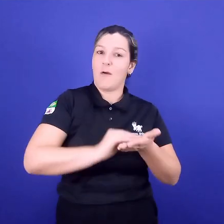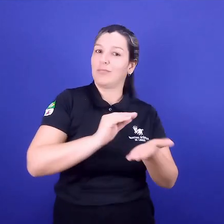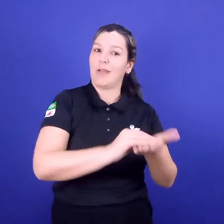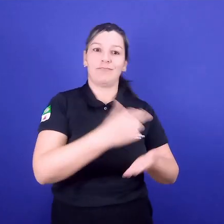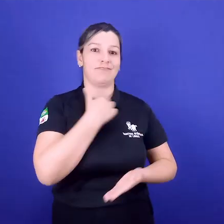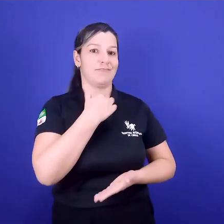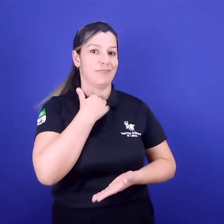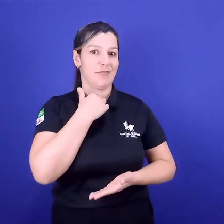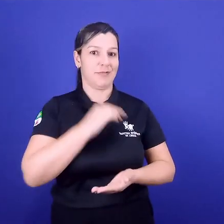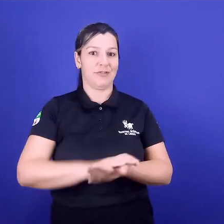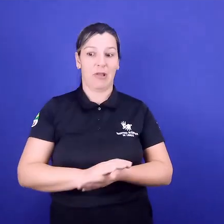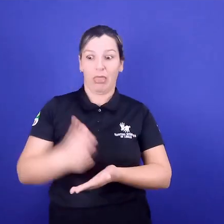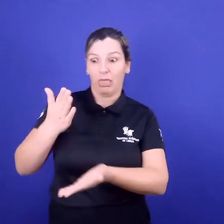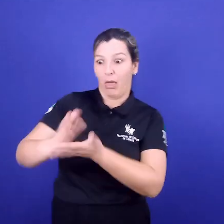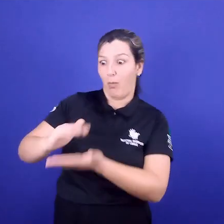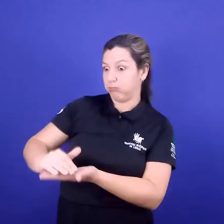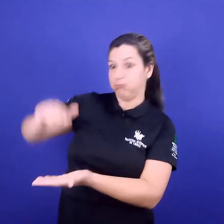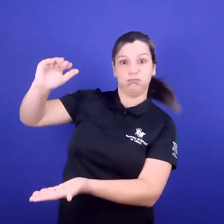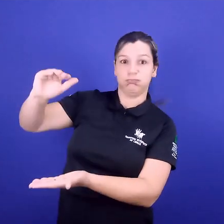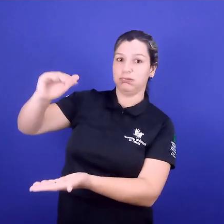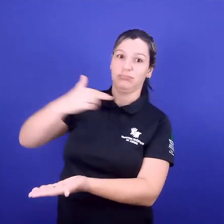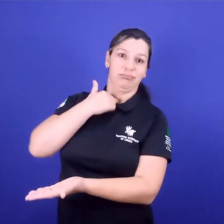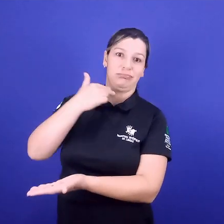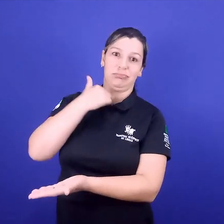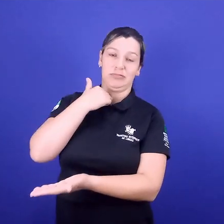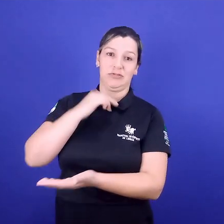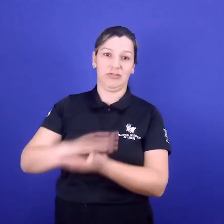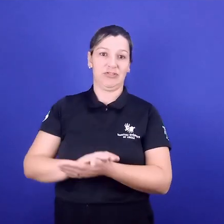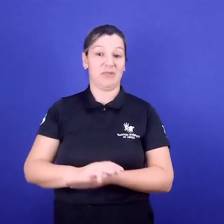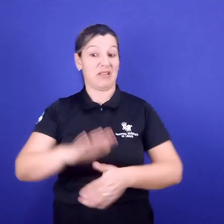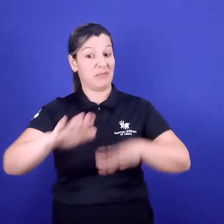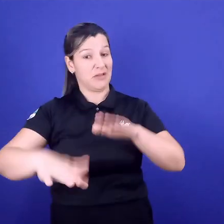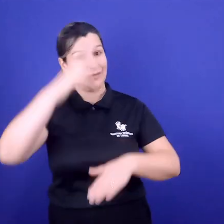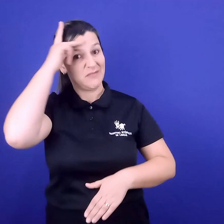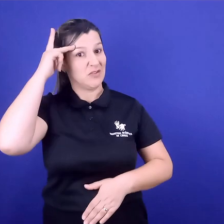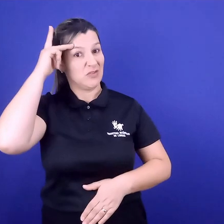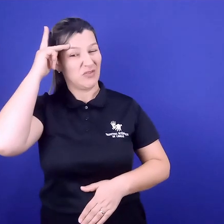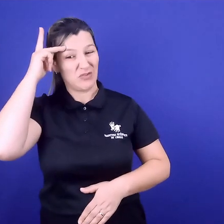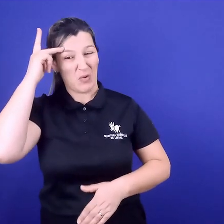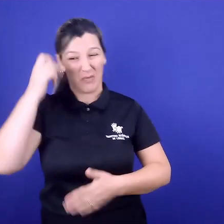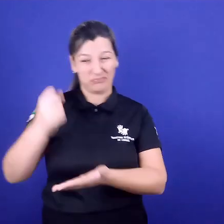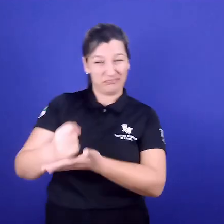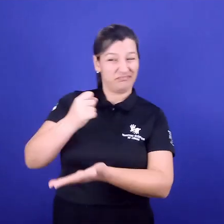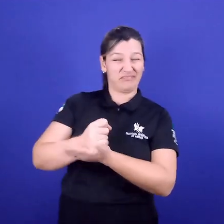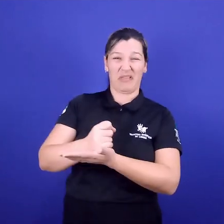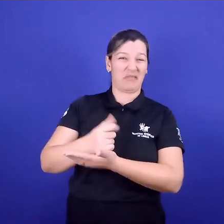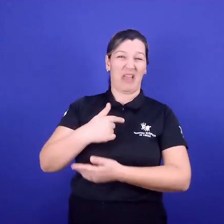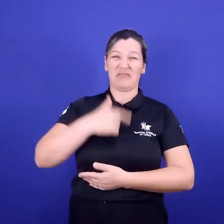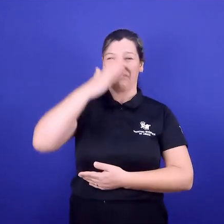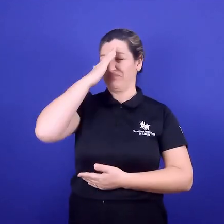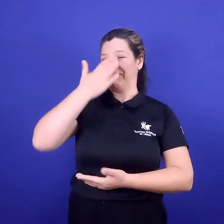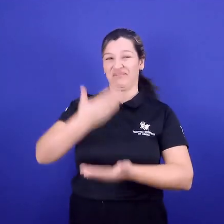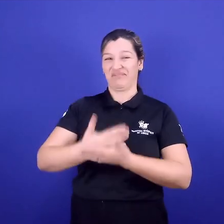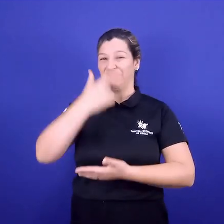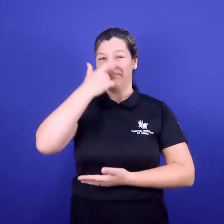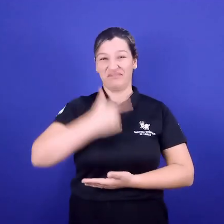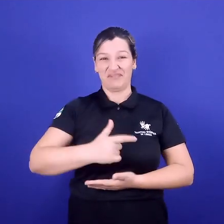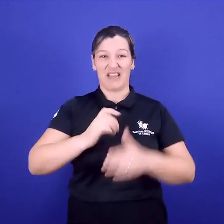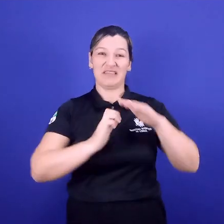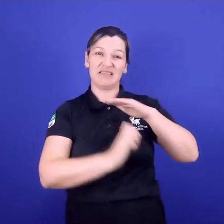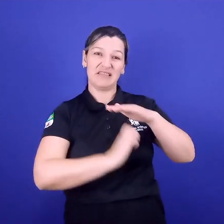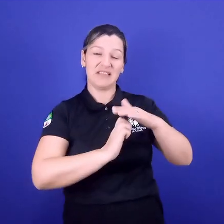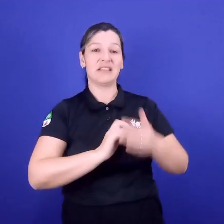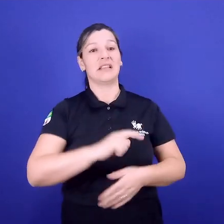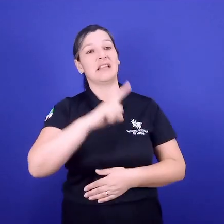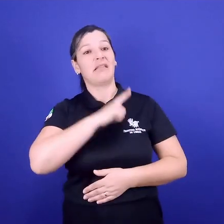vá te trazer prejuízo ou descontentamento por parte de quem te contratou. A gente tem já estudos que